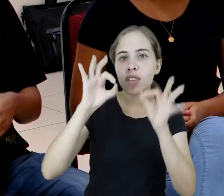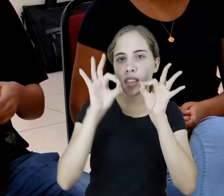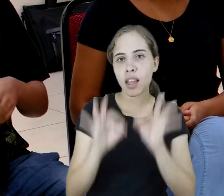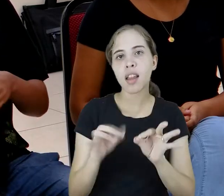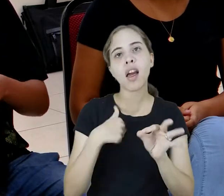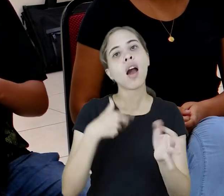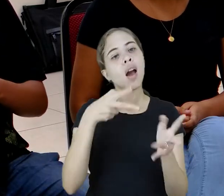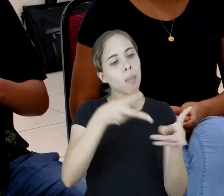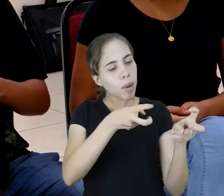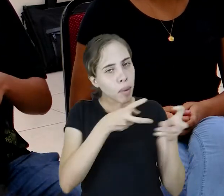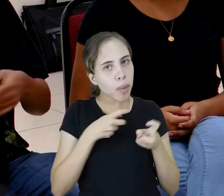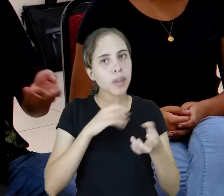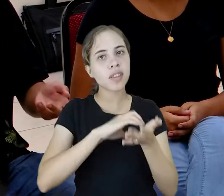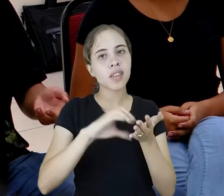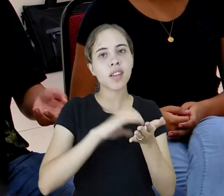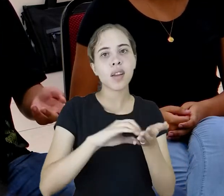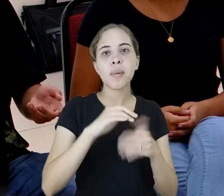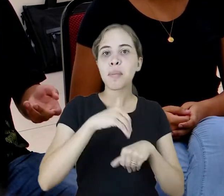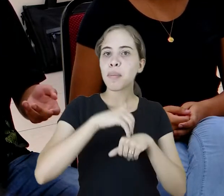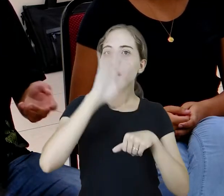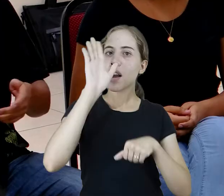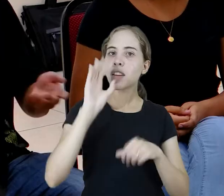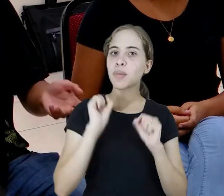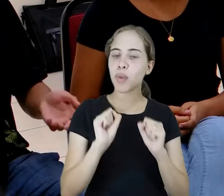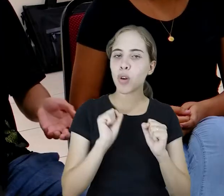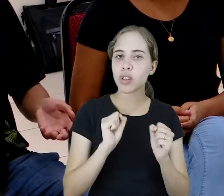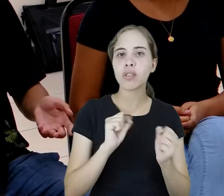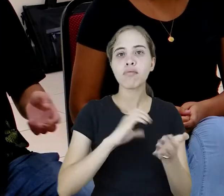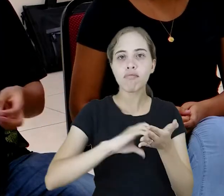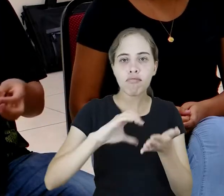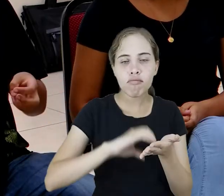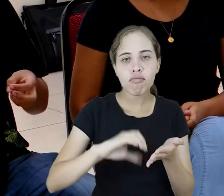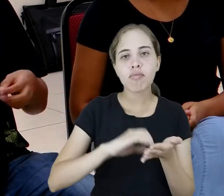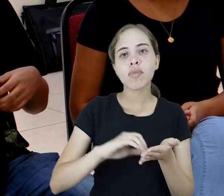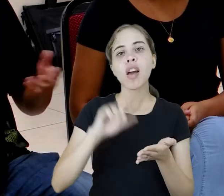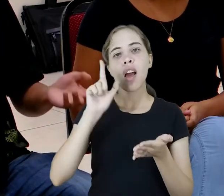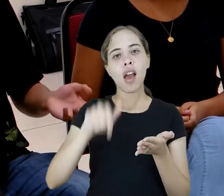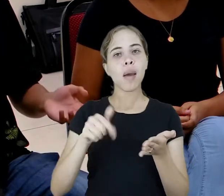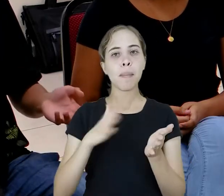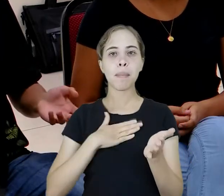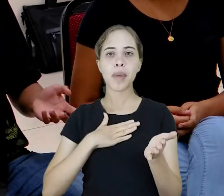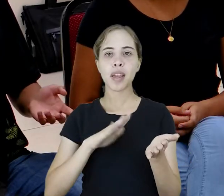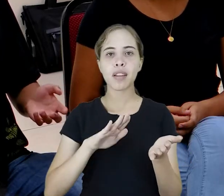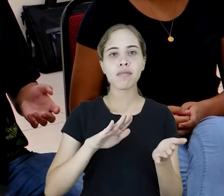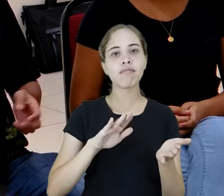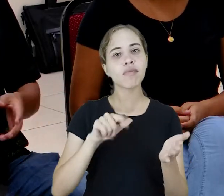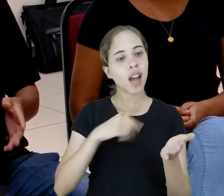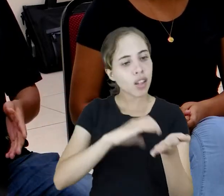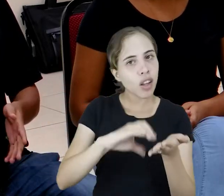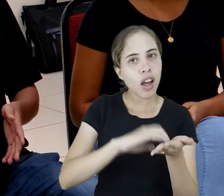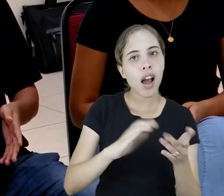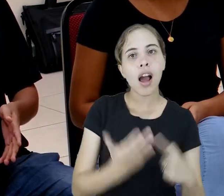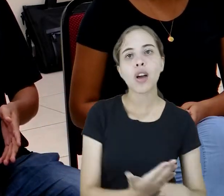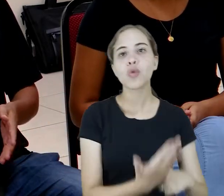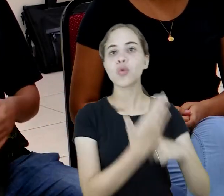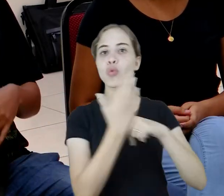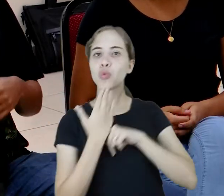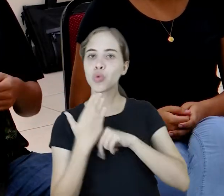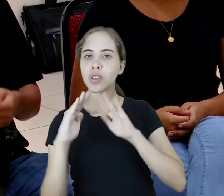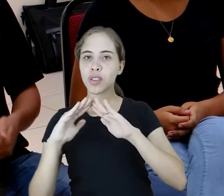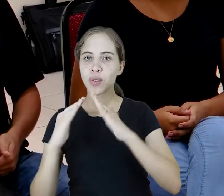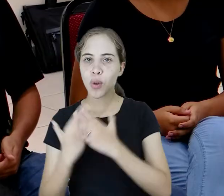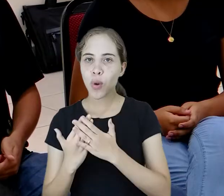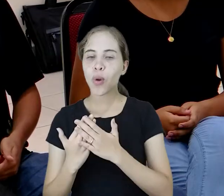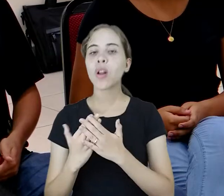e eu percebi que eu poderia levar isso para os estudos seculares, que são os estudos da minha escola. E quando eu fiz isso, minhas